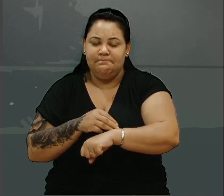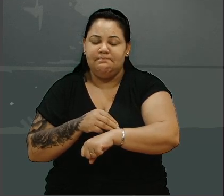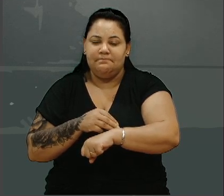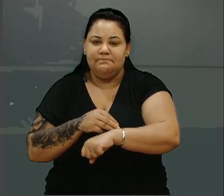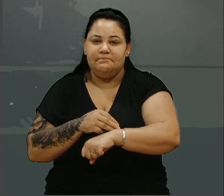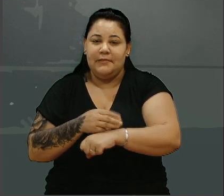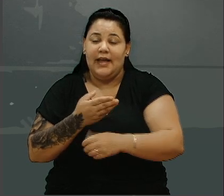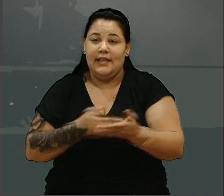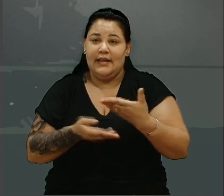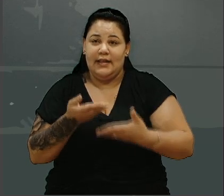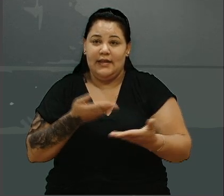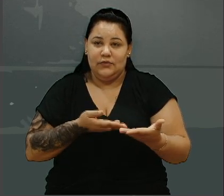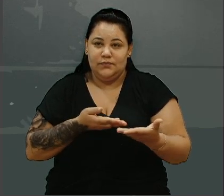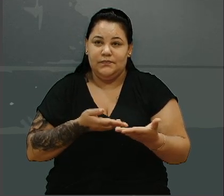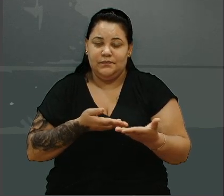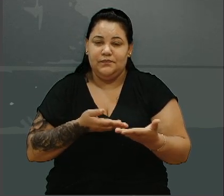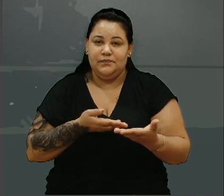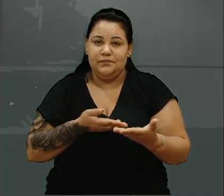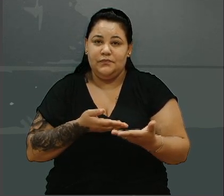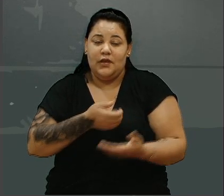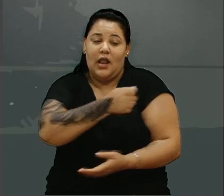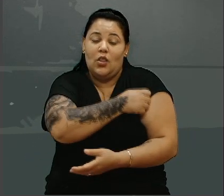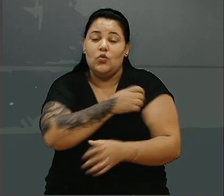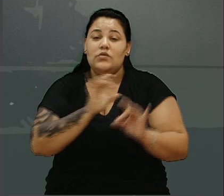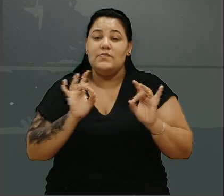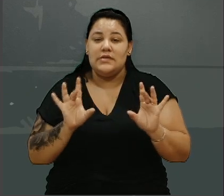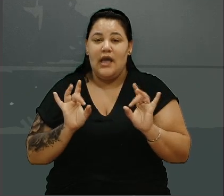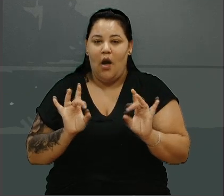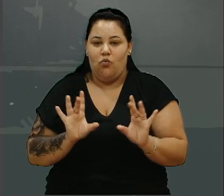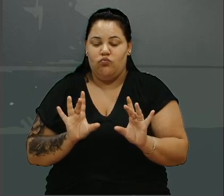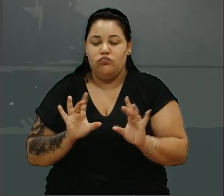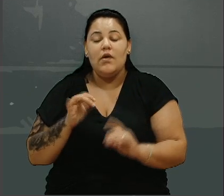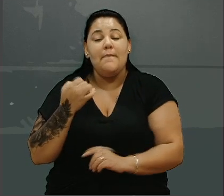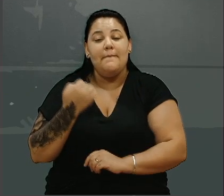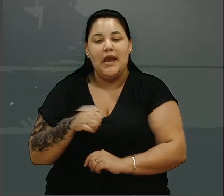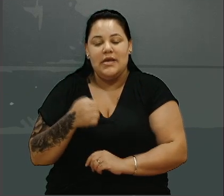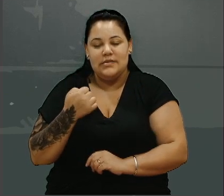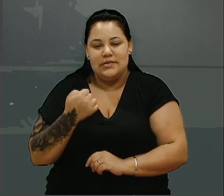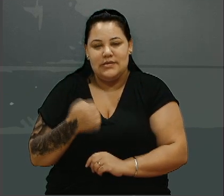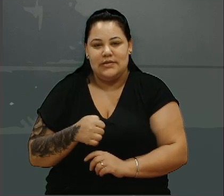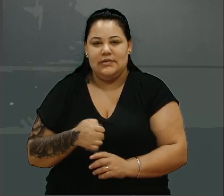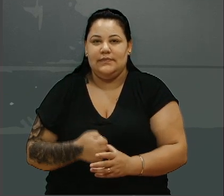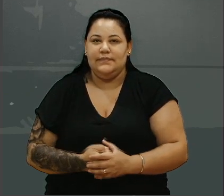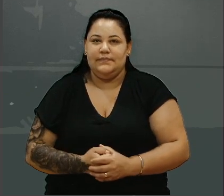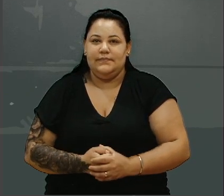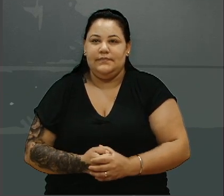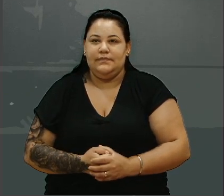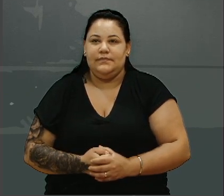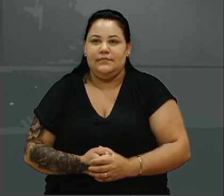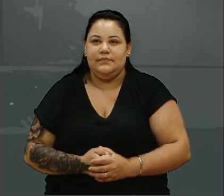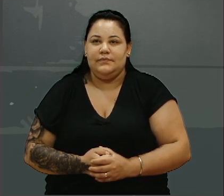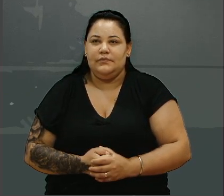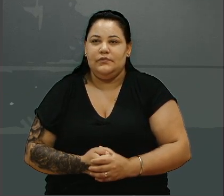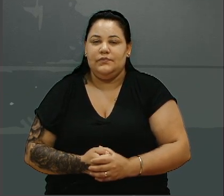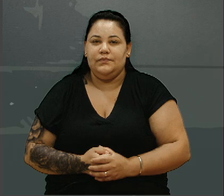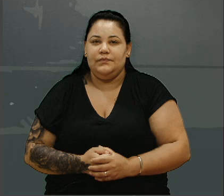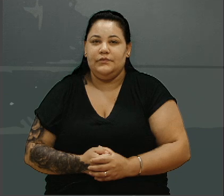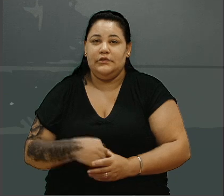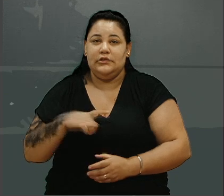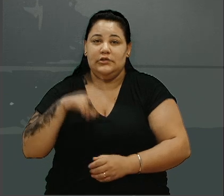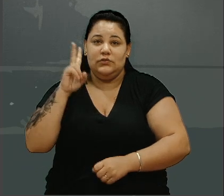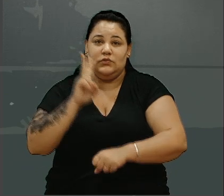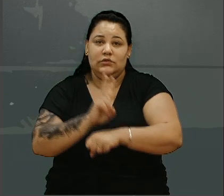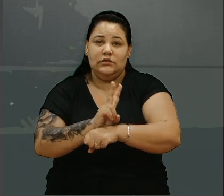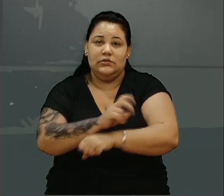atendendo os alunos especiais que necessitam de um cuidador na sala de aula. E aqui eu